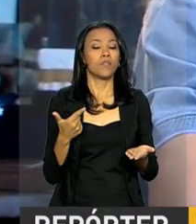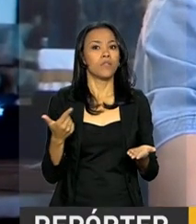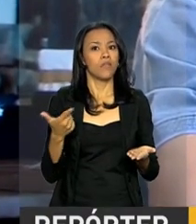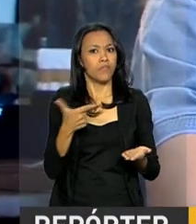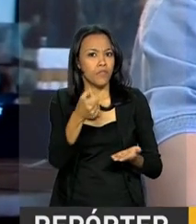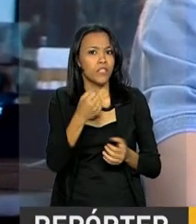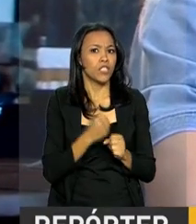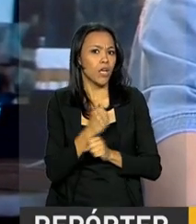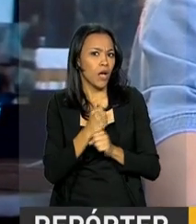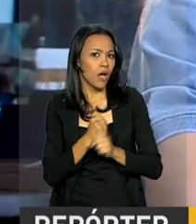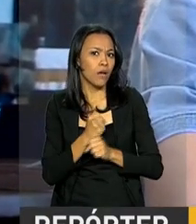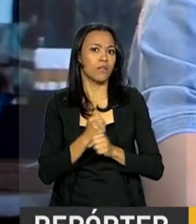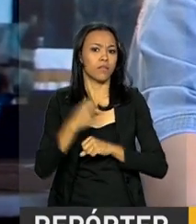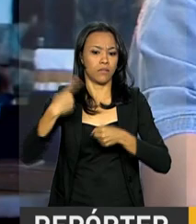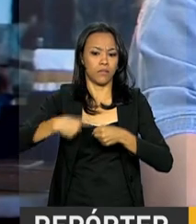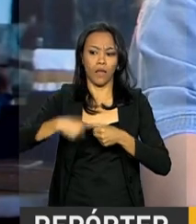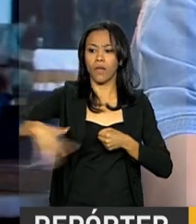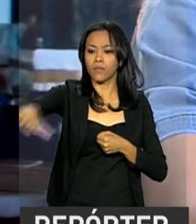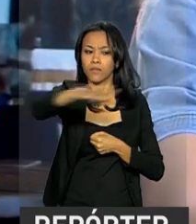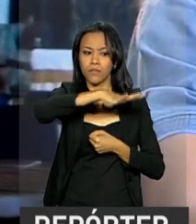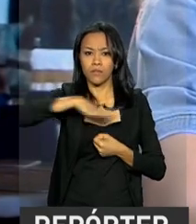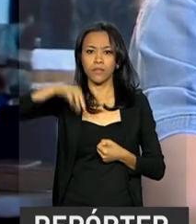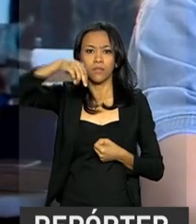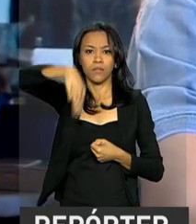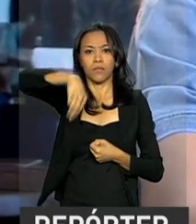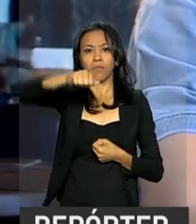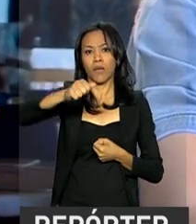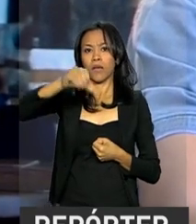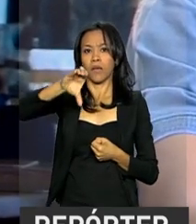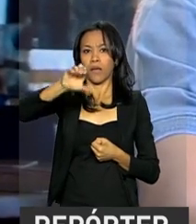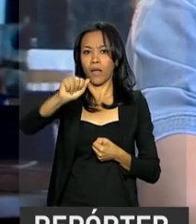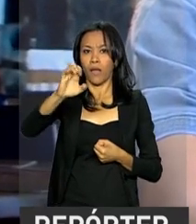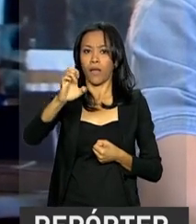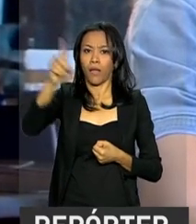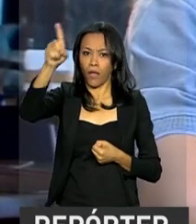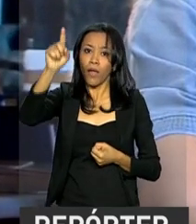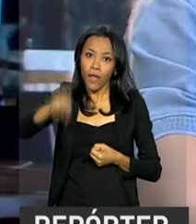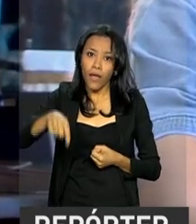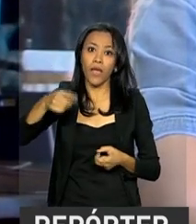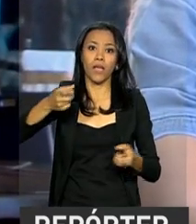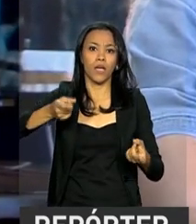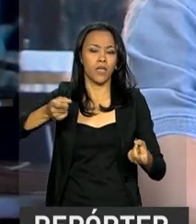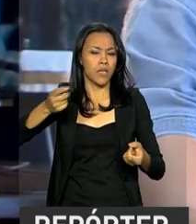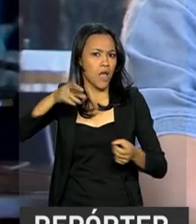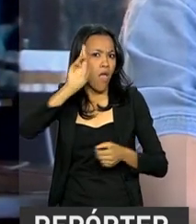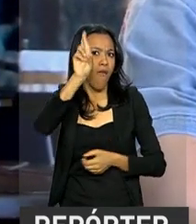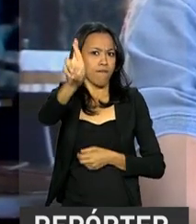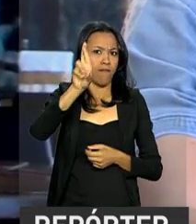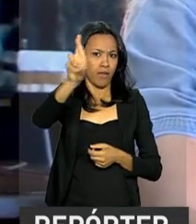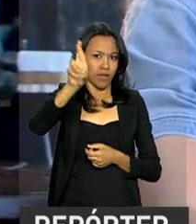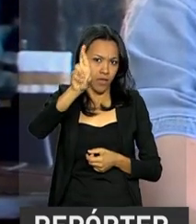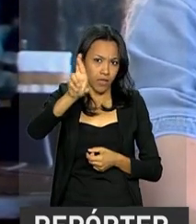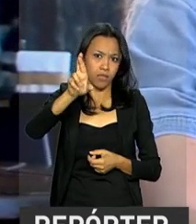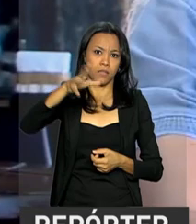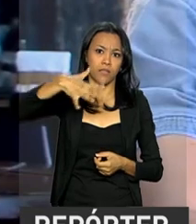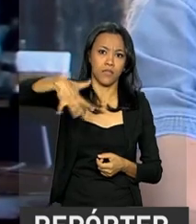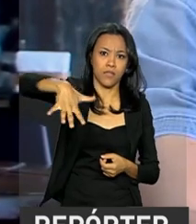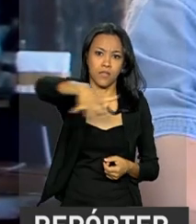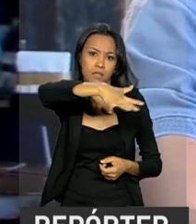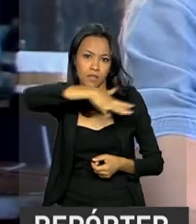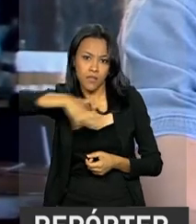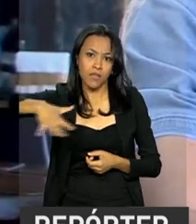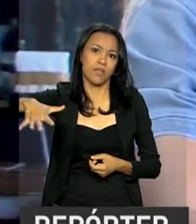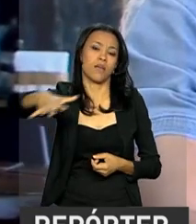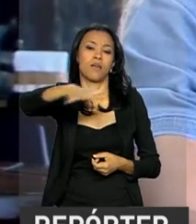né? Macaé era uma grande referência, né, em negócios, né, principalmente negócios offshore ligado